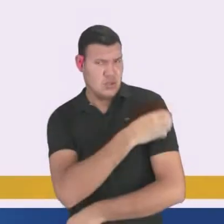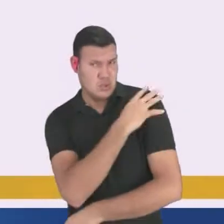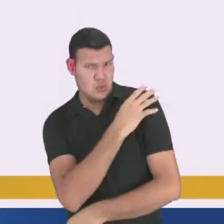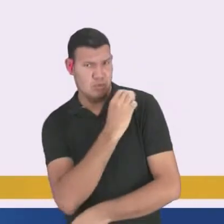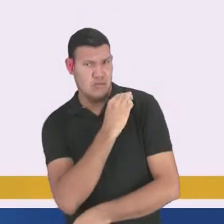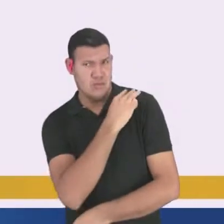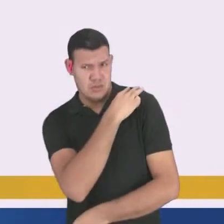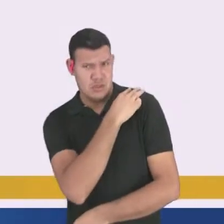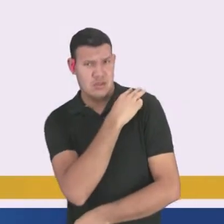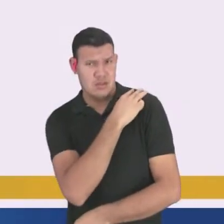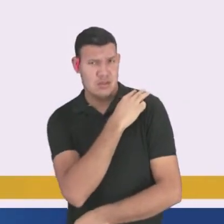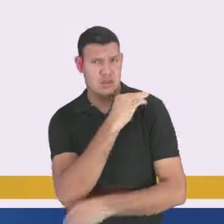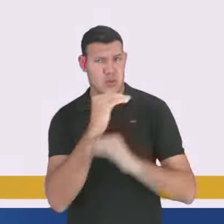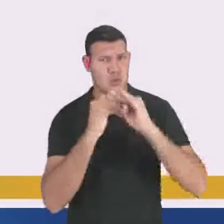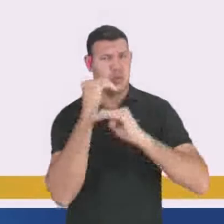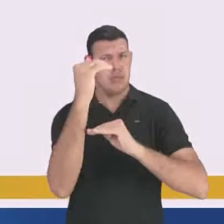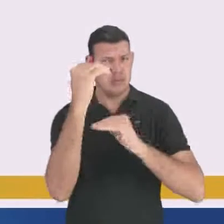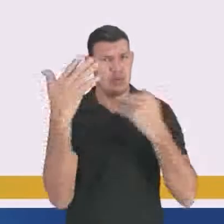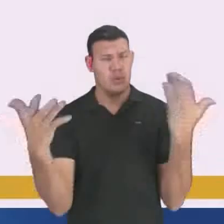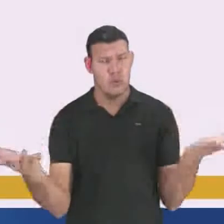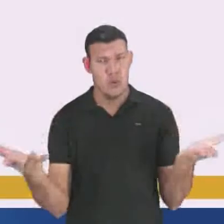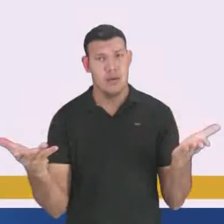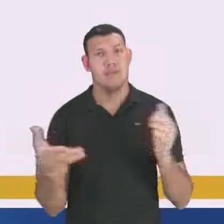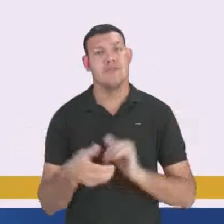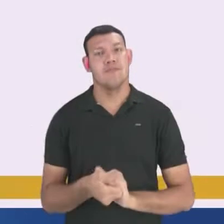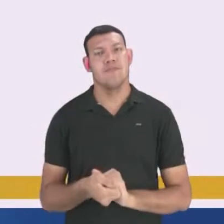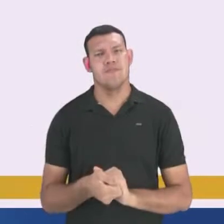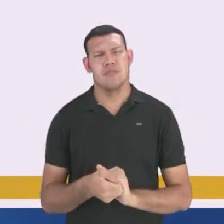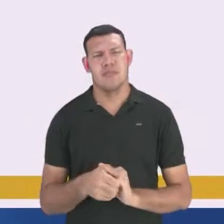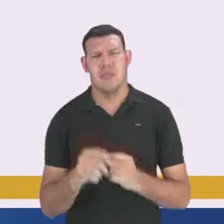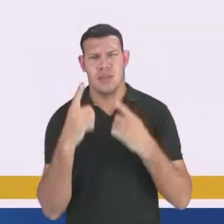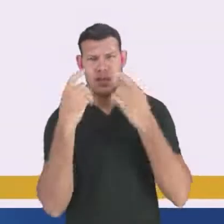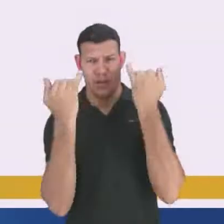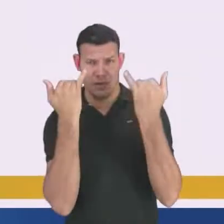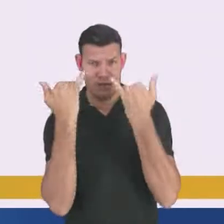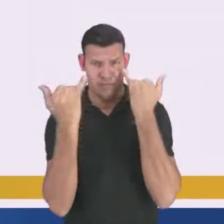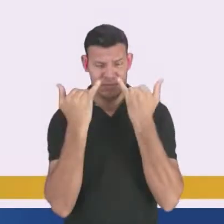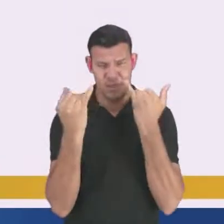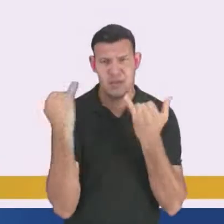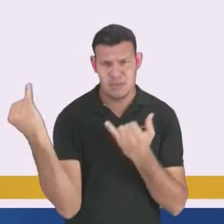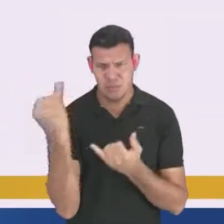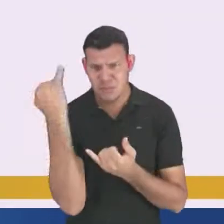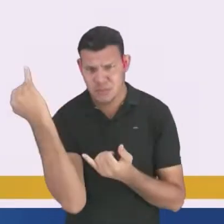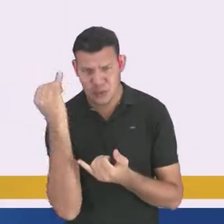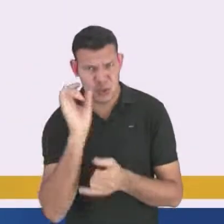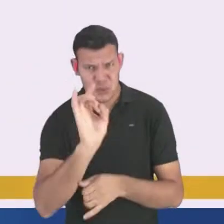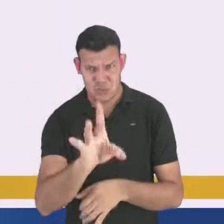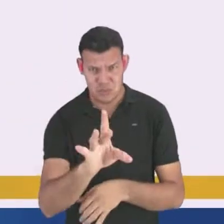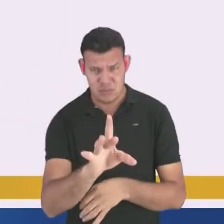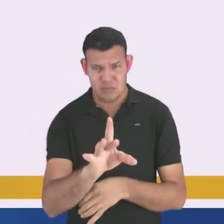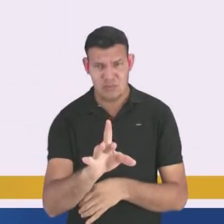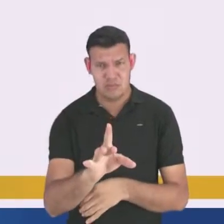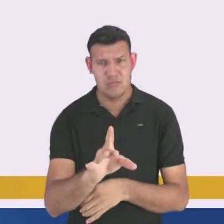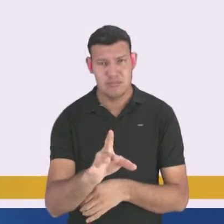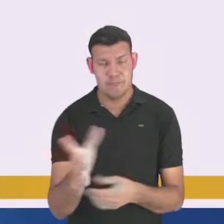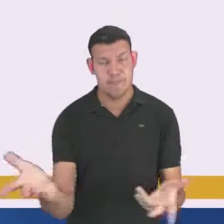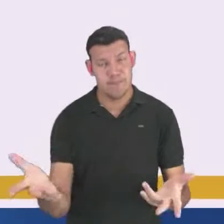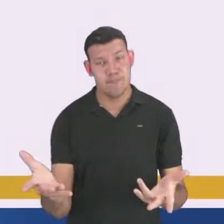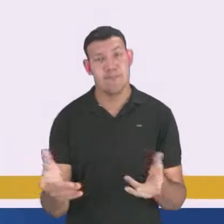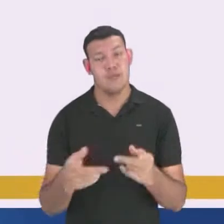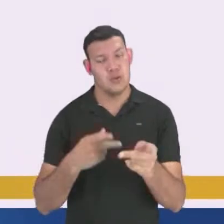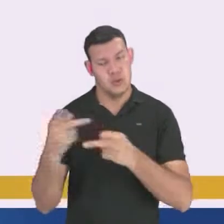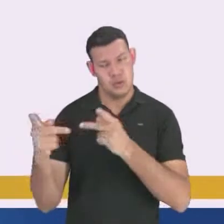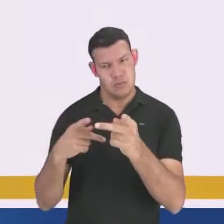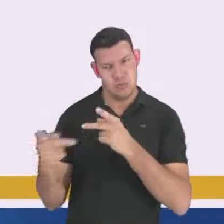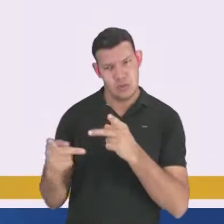essa informação é pertinente aí, para auxiliar, durante essa campanha a cada